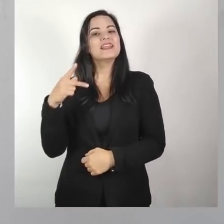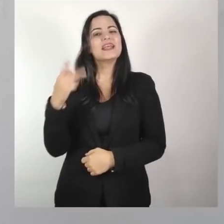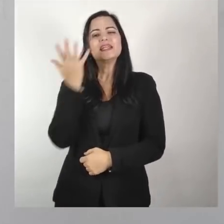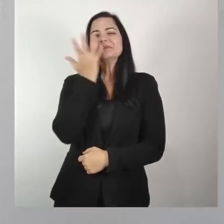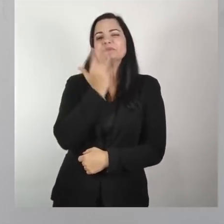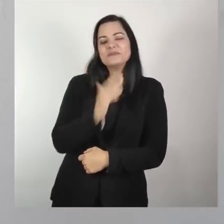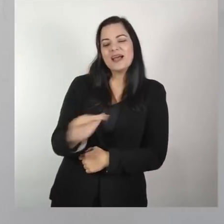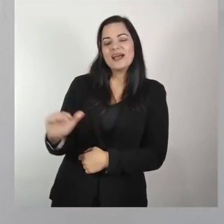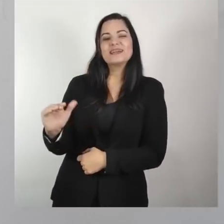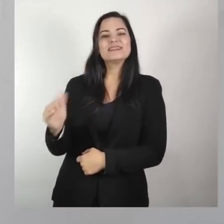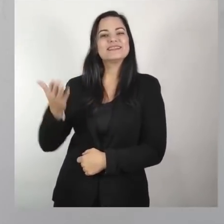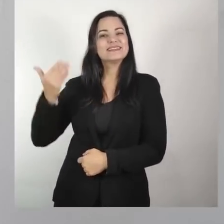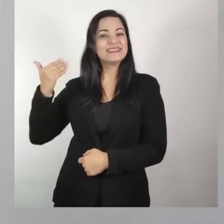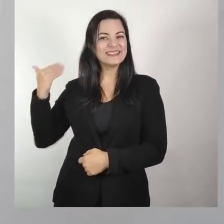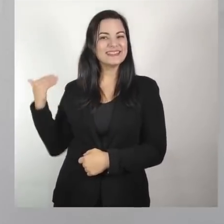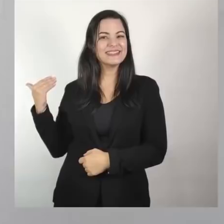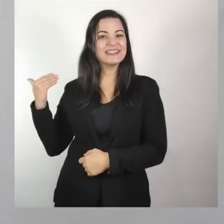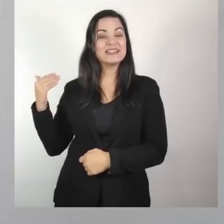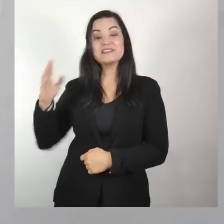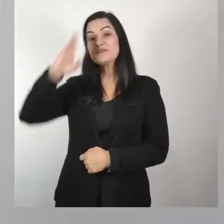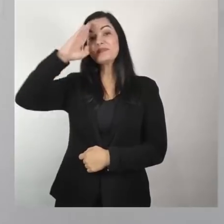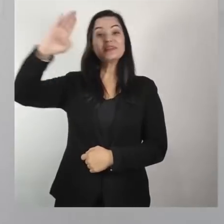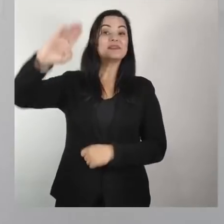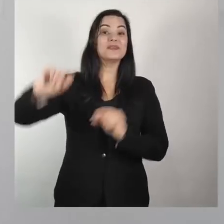tinha vivido quando ele era criança,